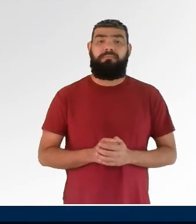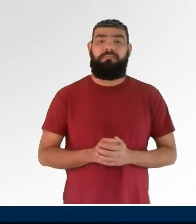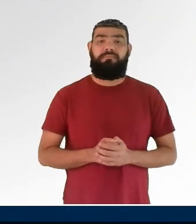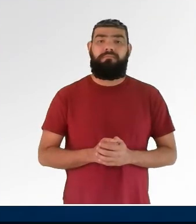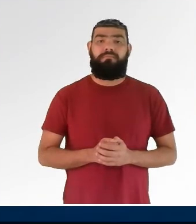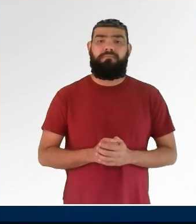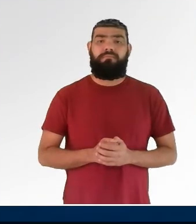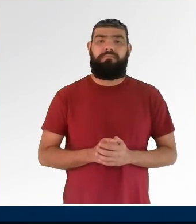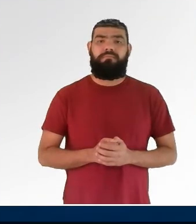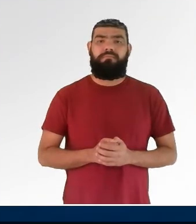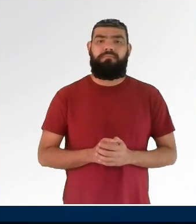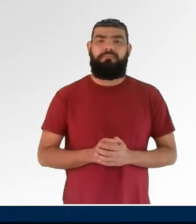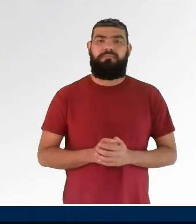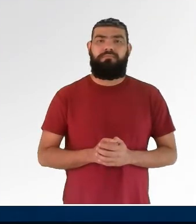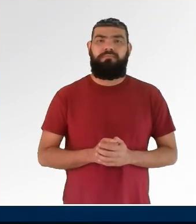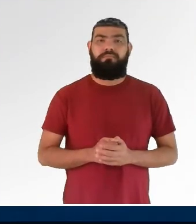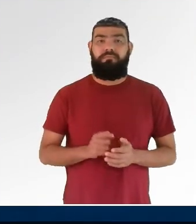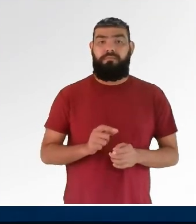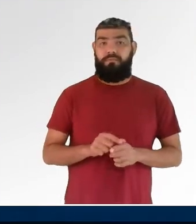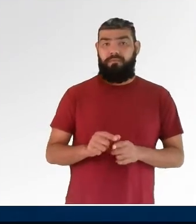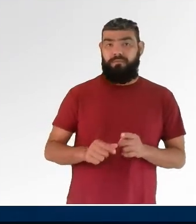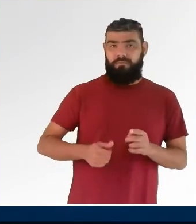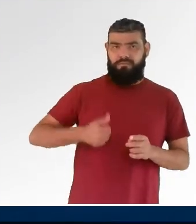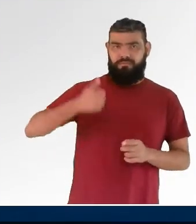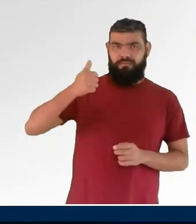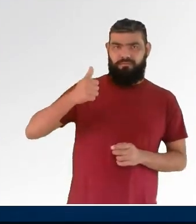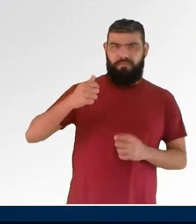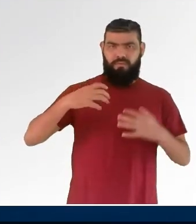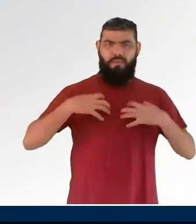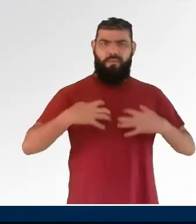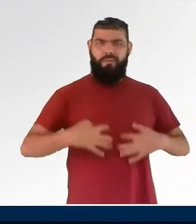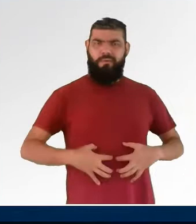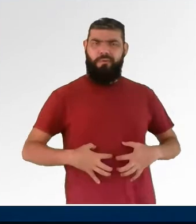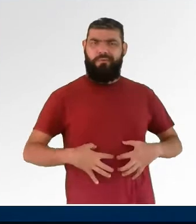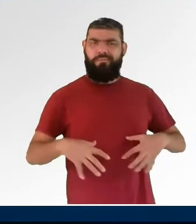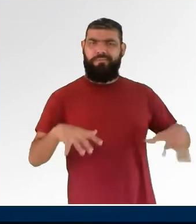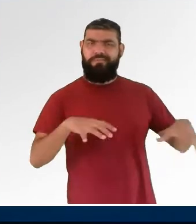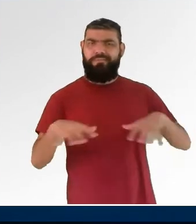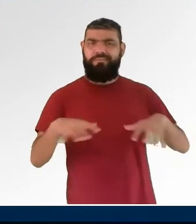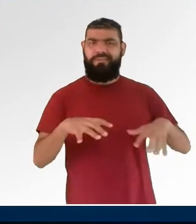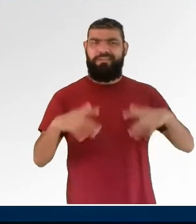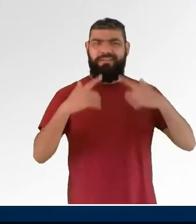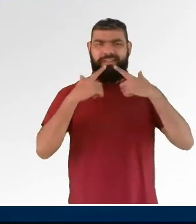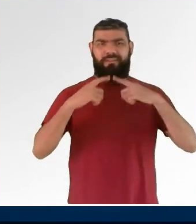Unidade 1, Cor, o movimento e linguagem na era da informação.